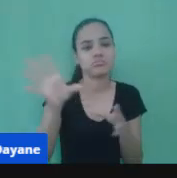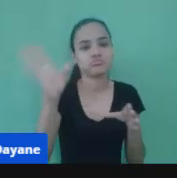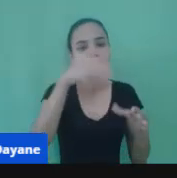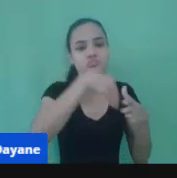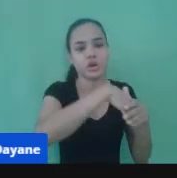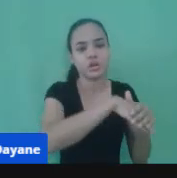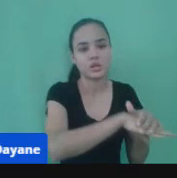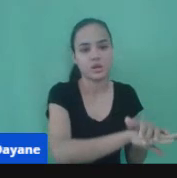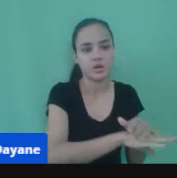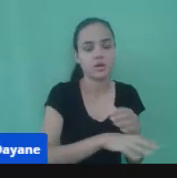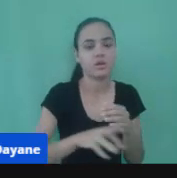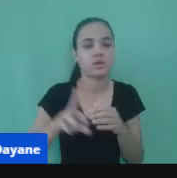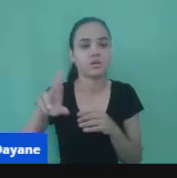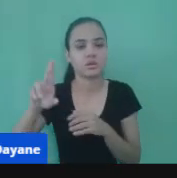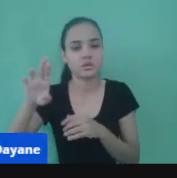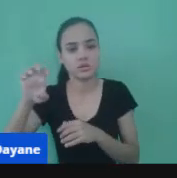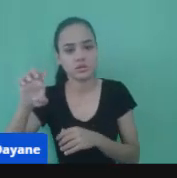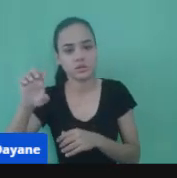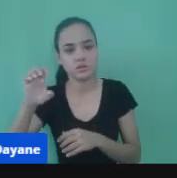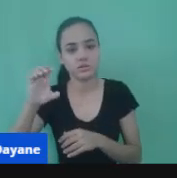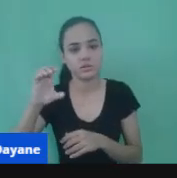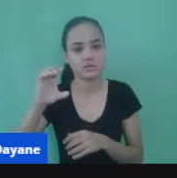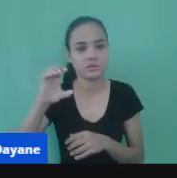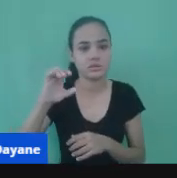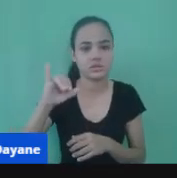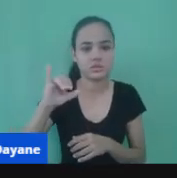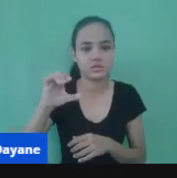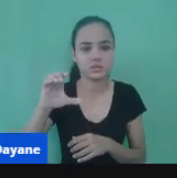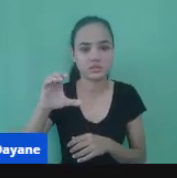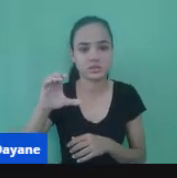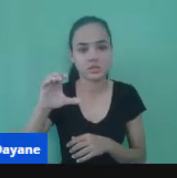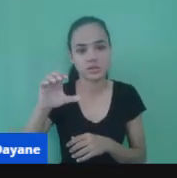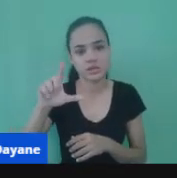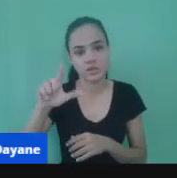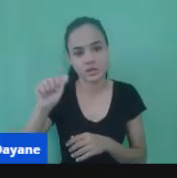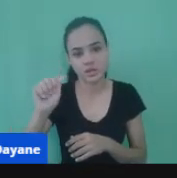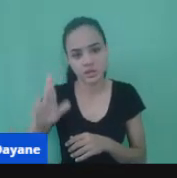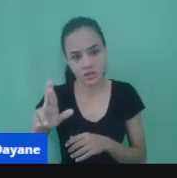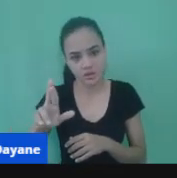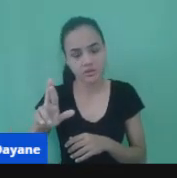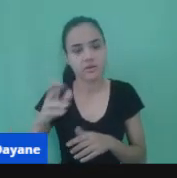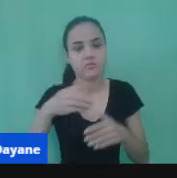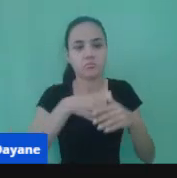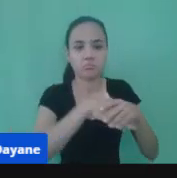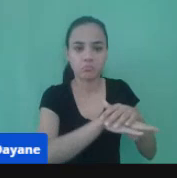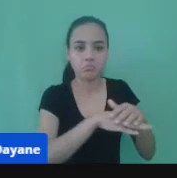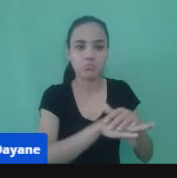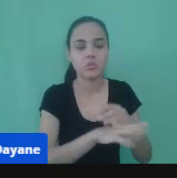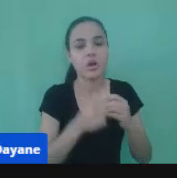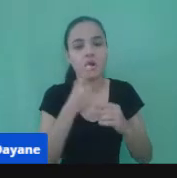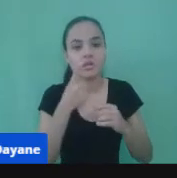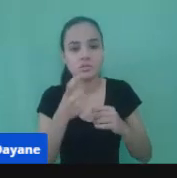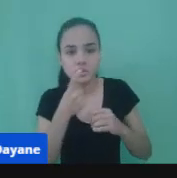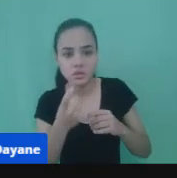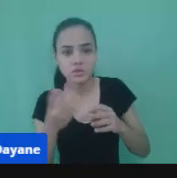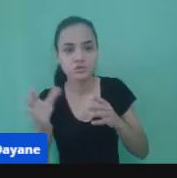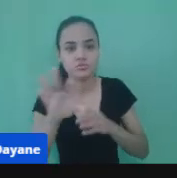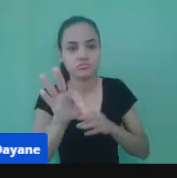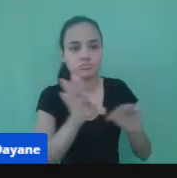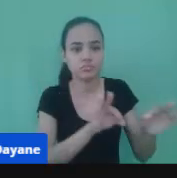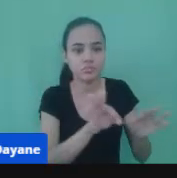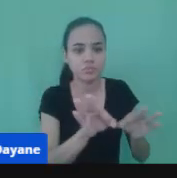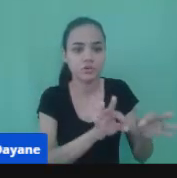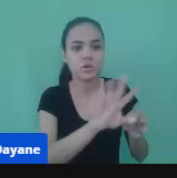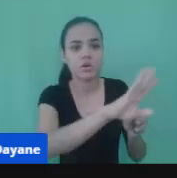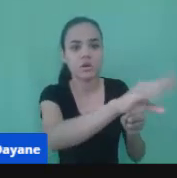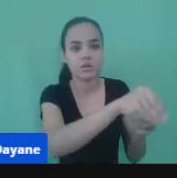uma educação ambiental muito pontual, muito focada no indivíduo. Então, é um termo que